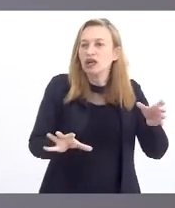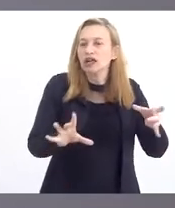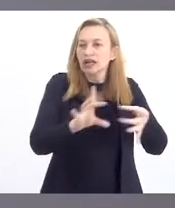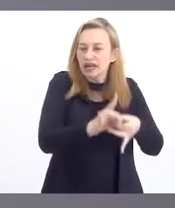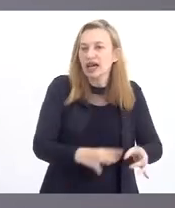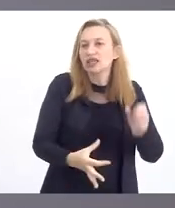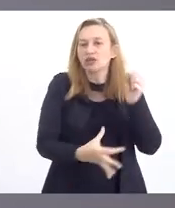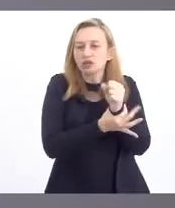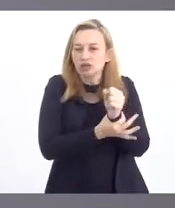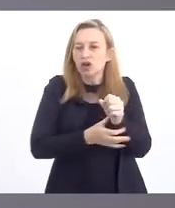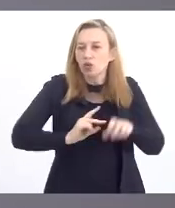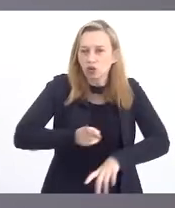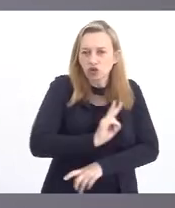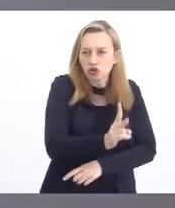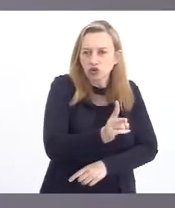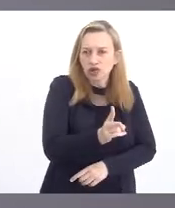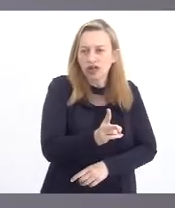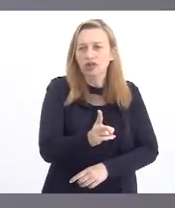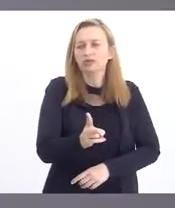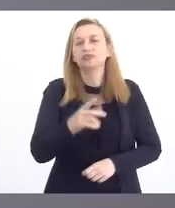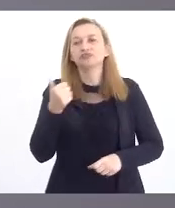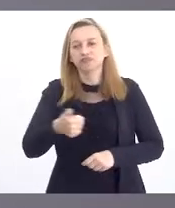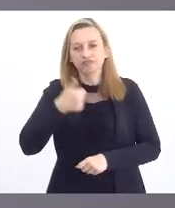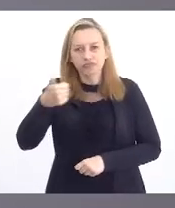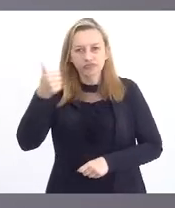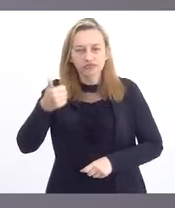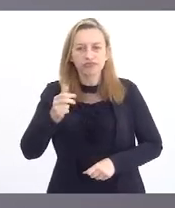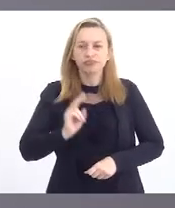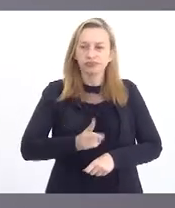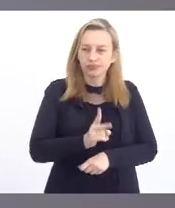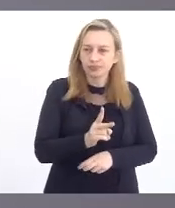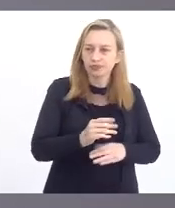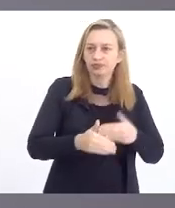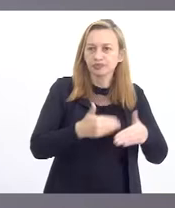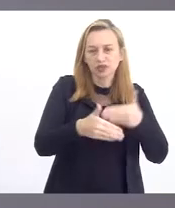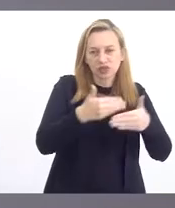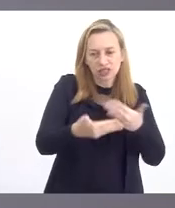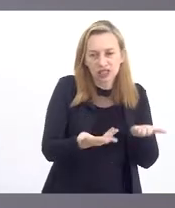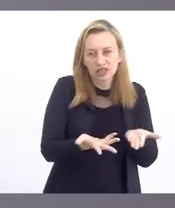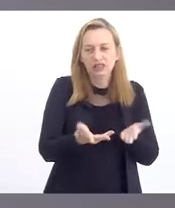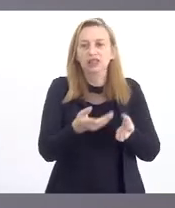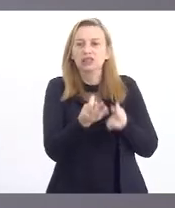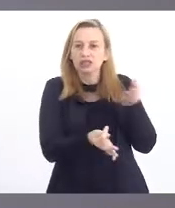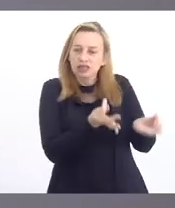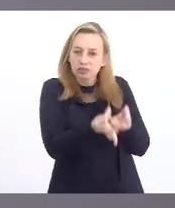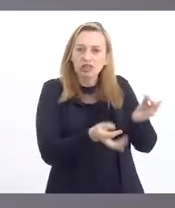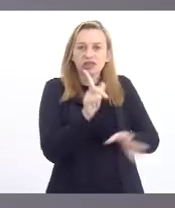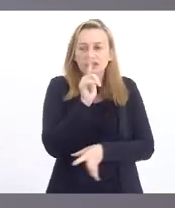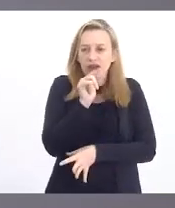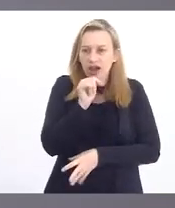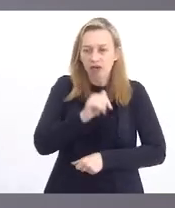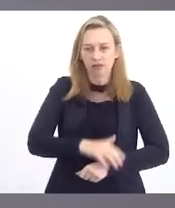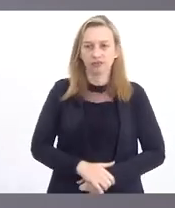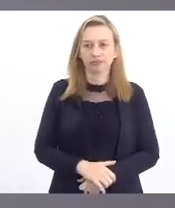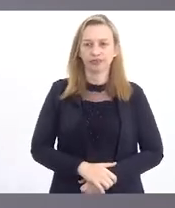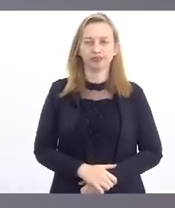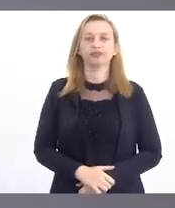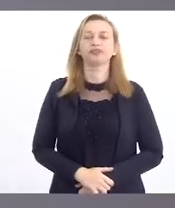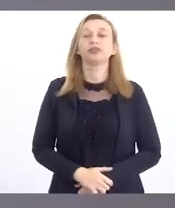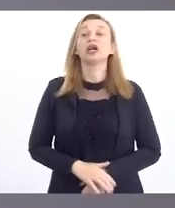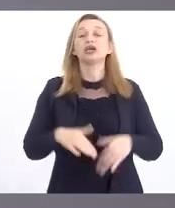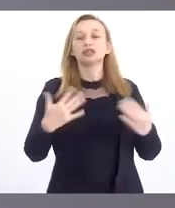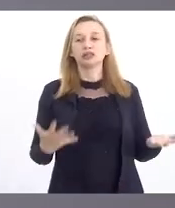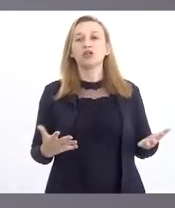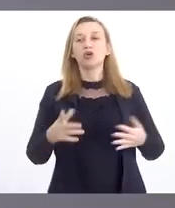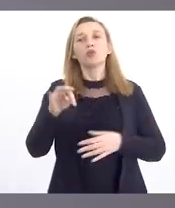à continuidade do processo e de melhoria do processo, otimização do processo de tratamento da água dentro da estação. Tá? Então,